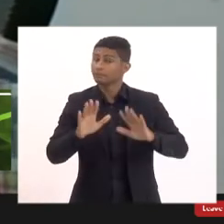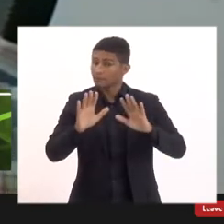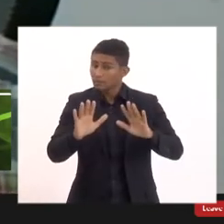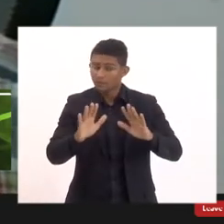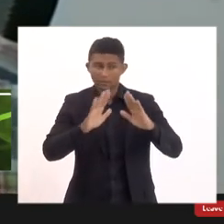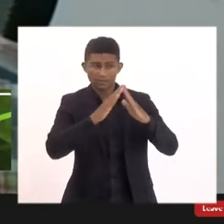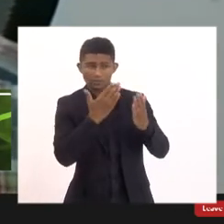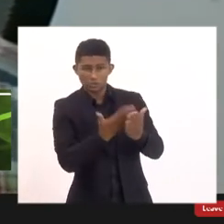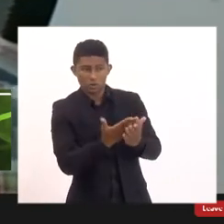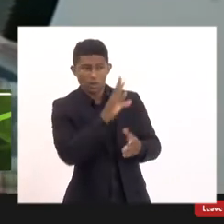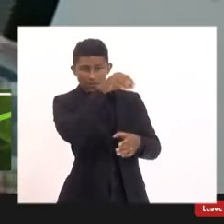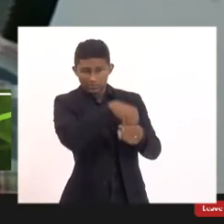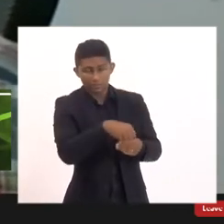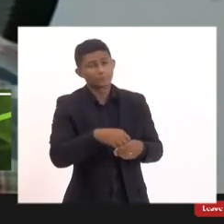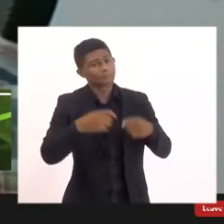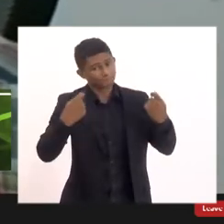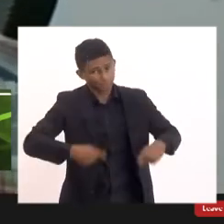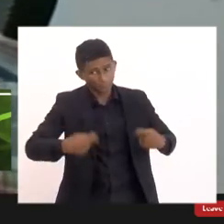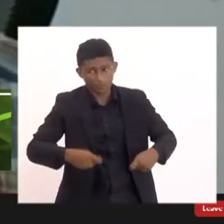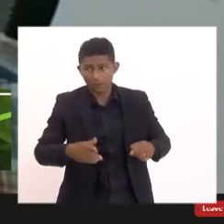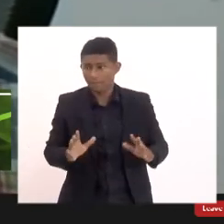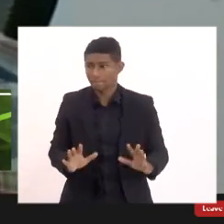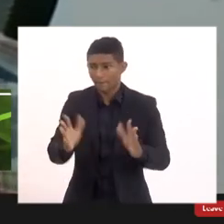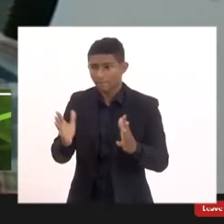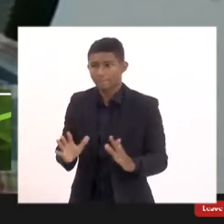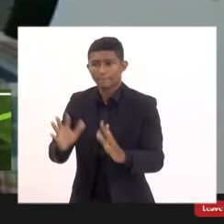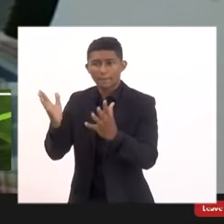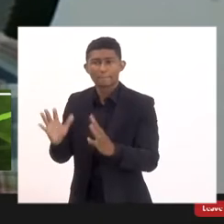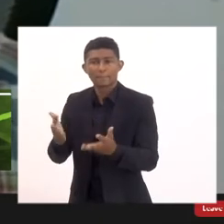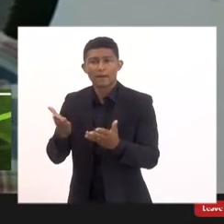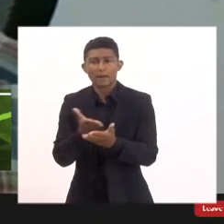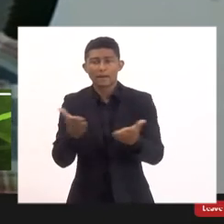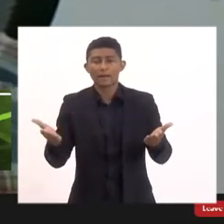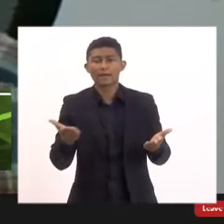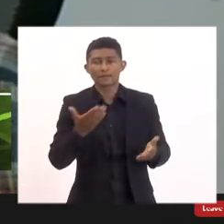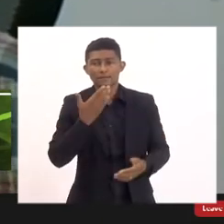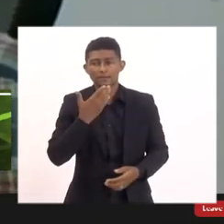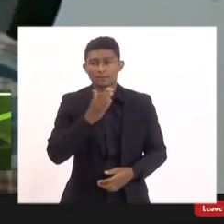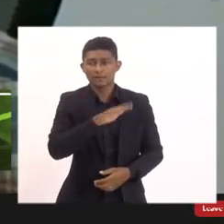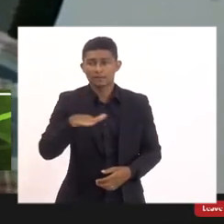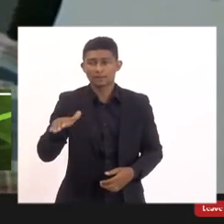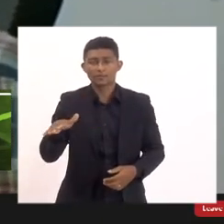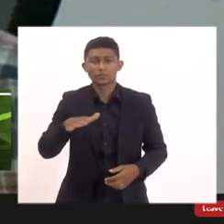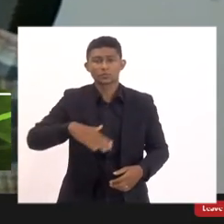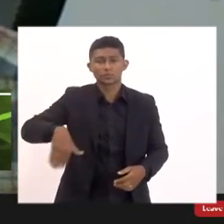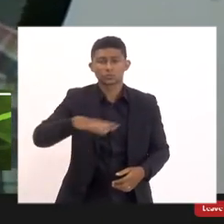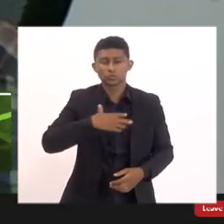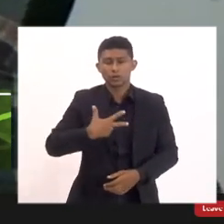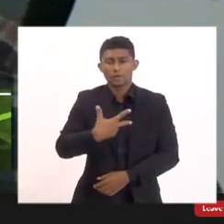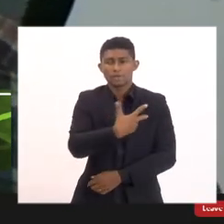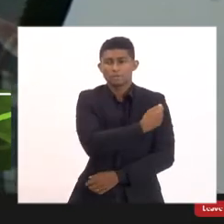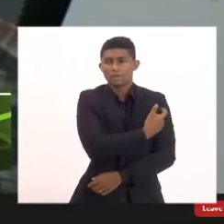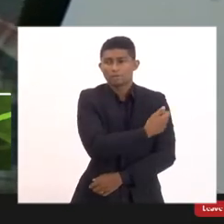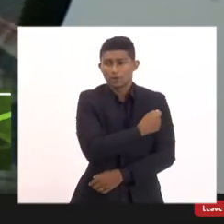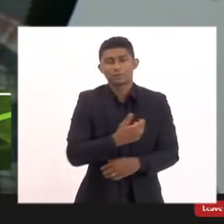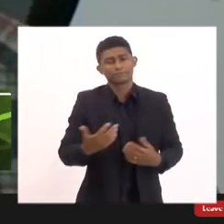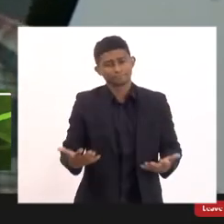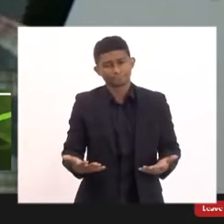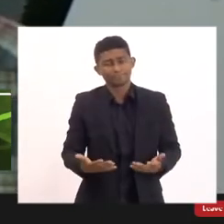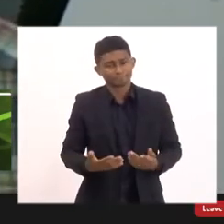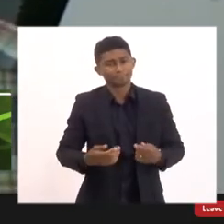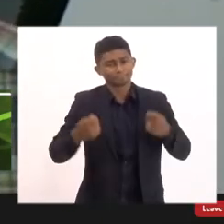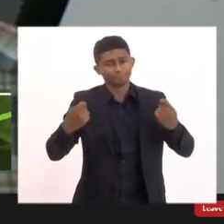escolas, até possivelmente postos de vacinação nas escolas com a presença do responsável. Eu acho que precisa ter política nesse sentido,